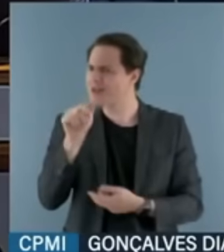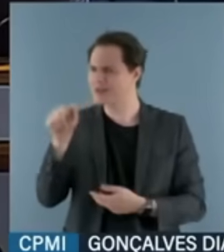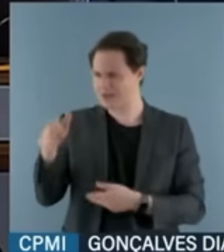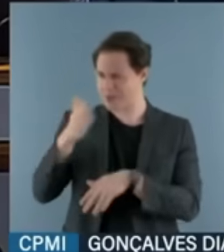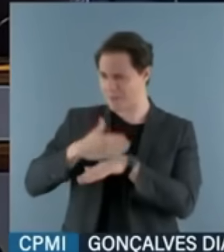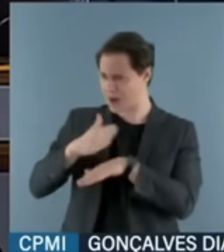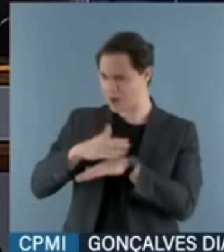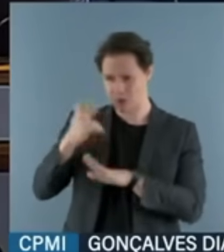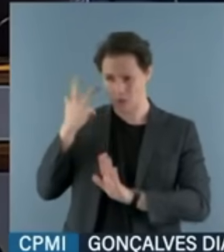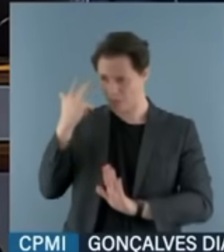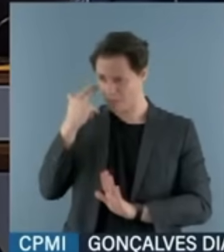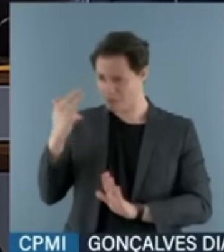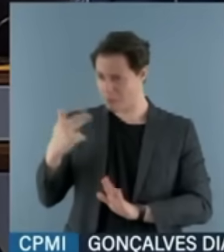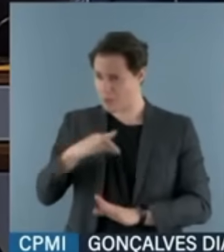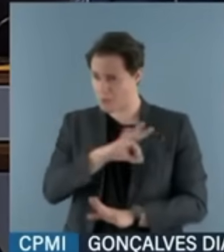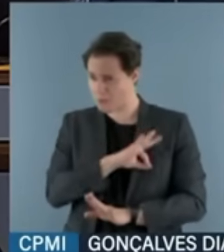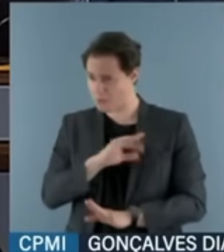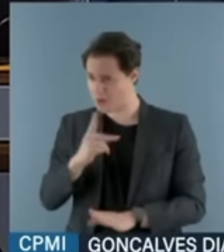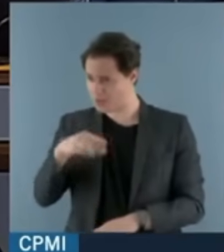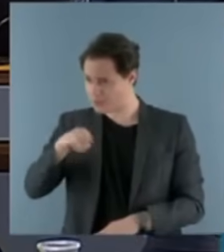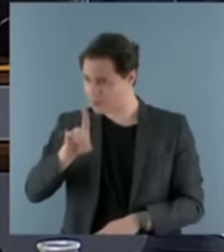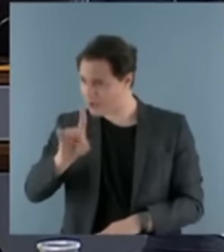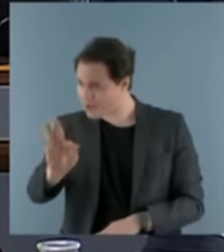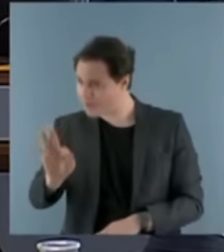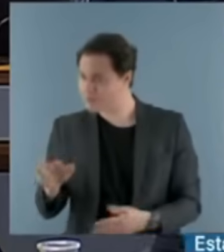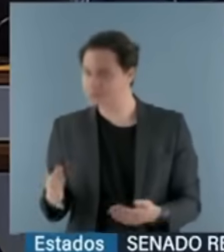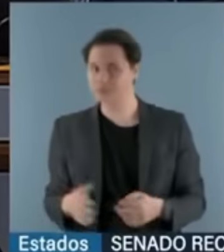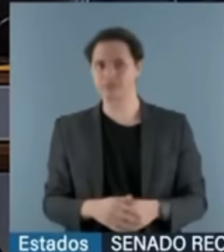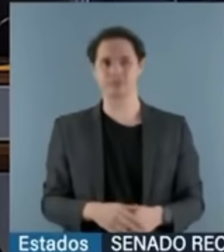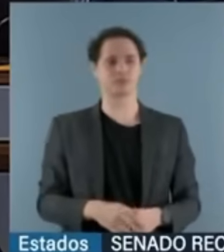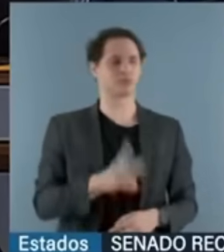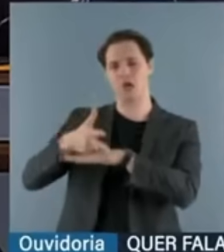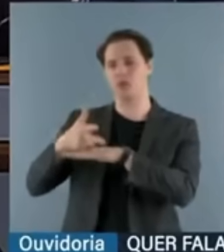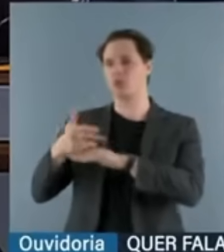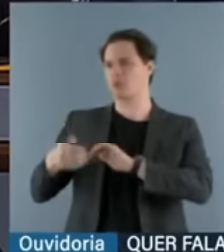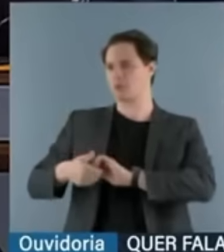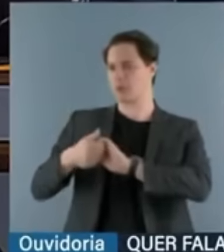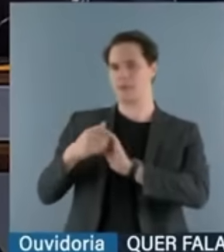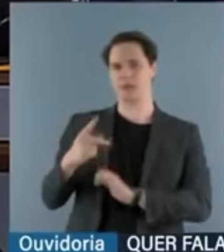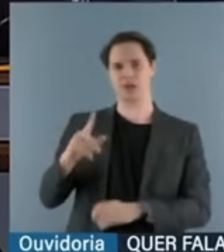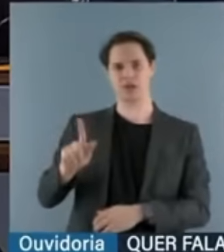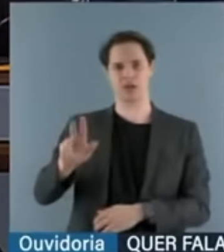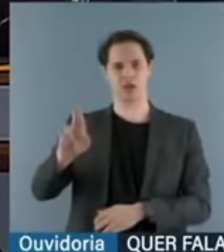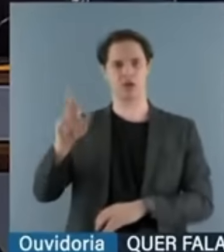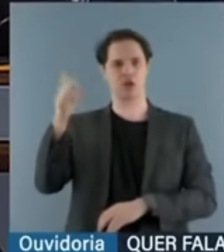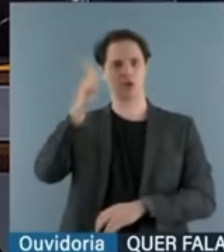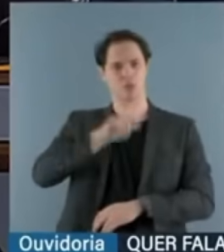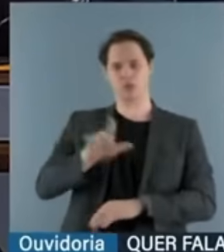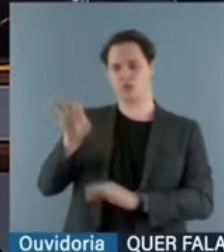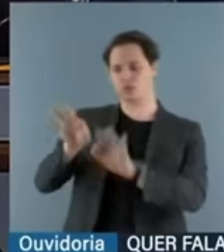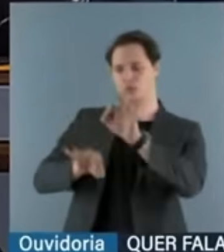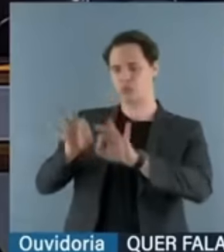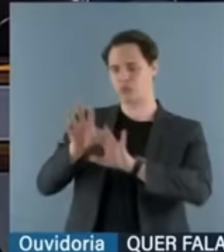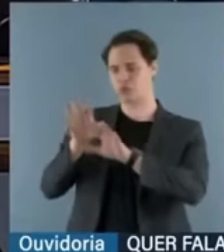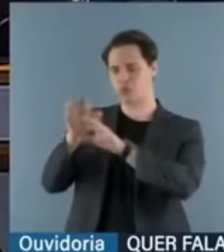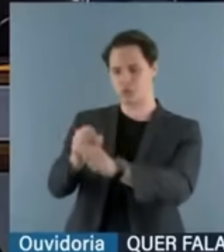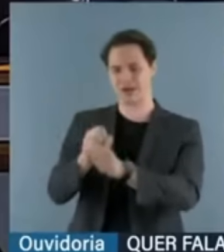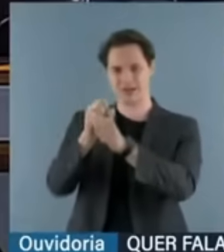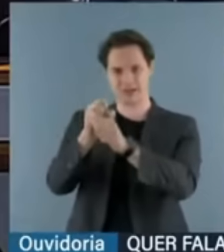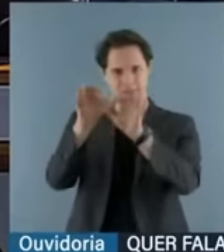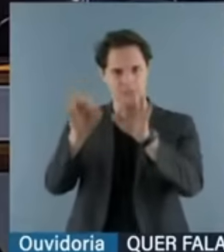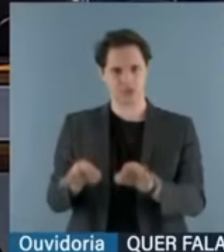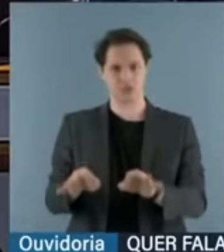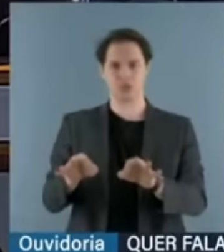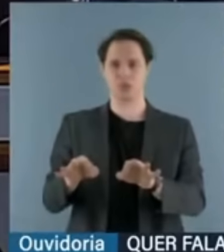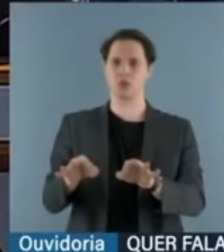prática recorrente pela Polícia Militar? Excelência, vou permanecer em silêncio. Conseguiu fazer um levantamento muito preciso, na